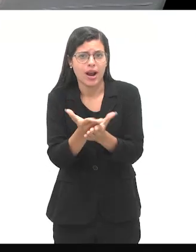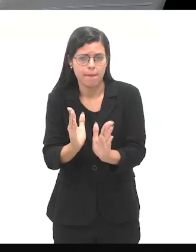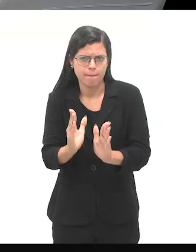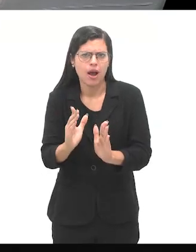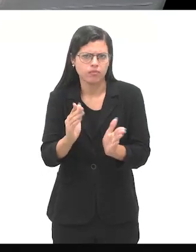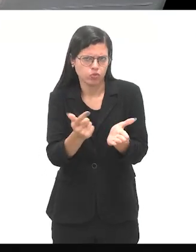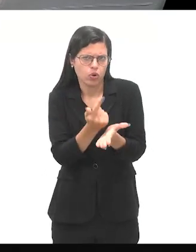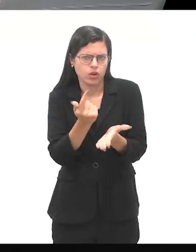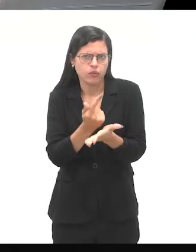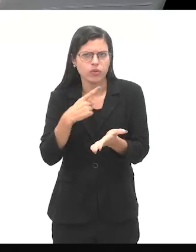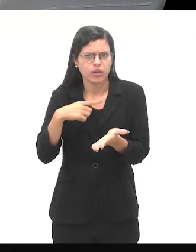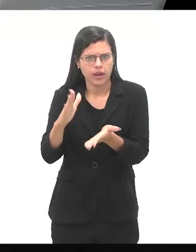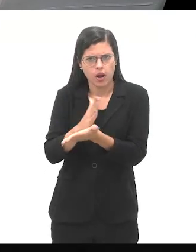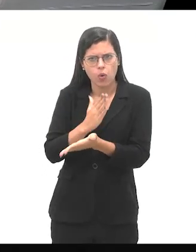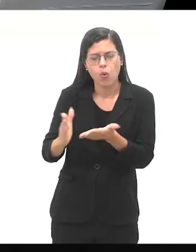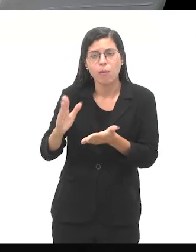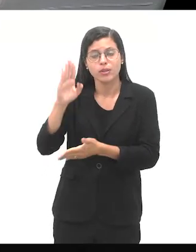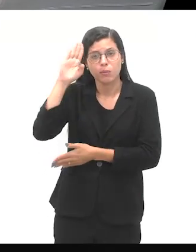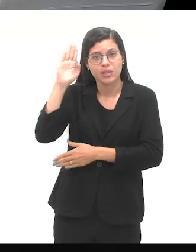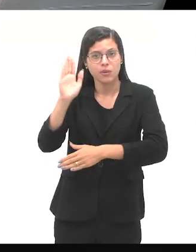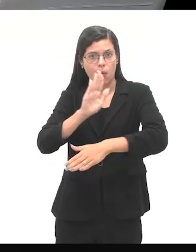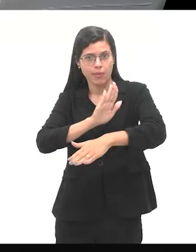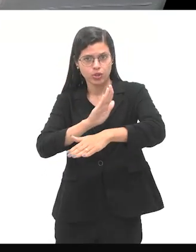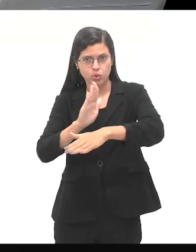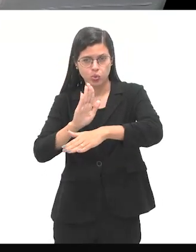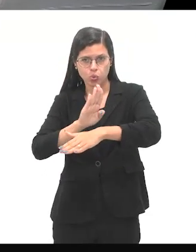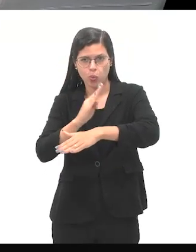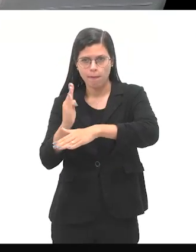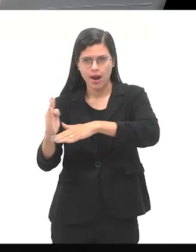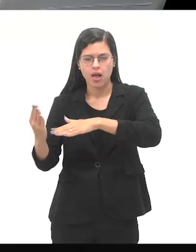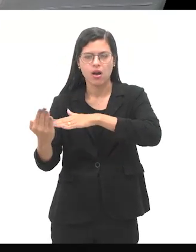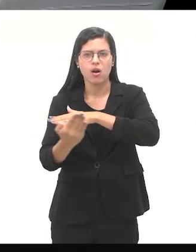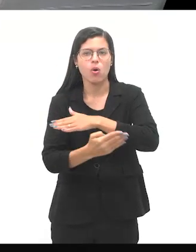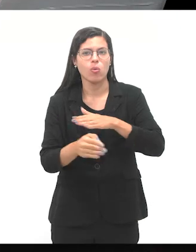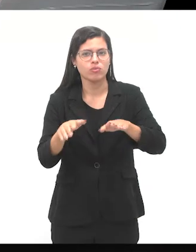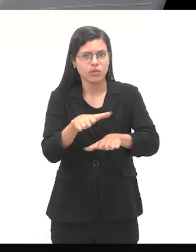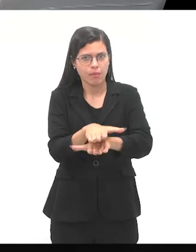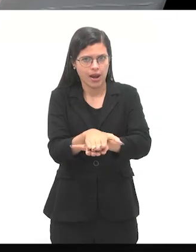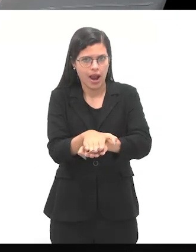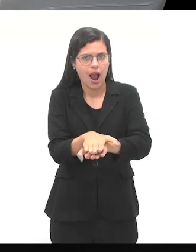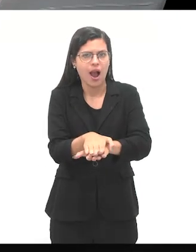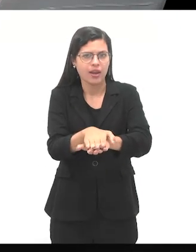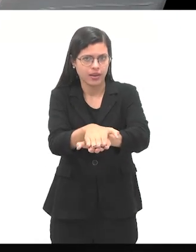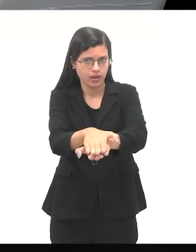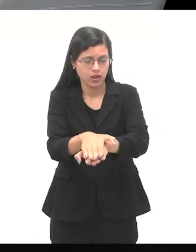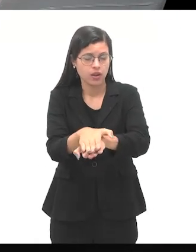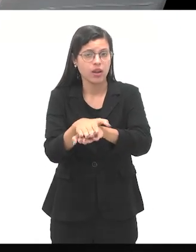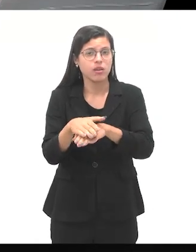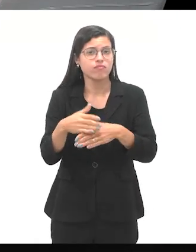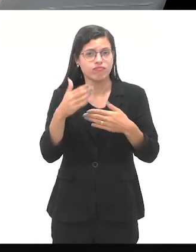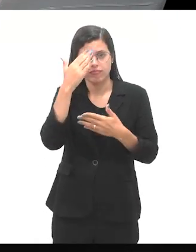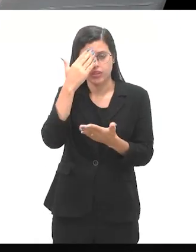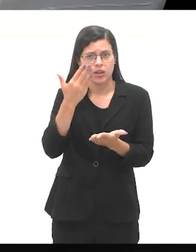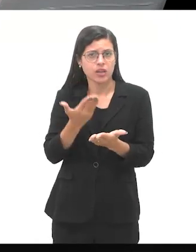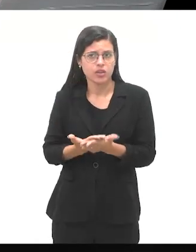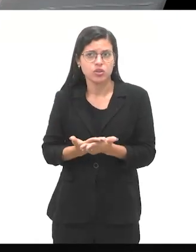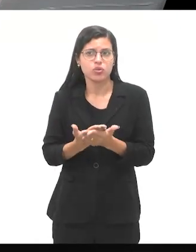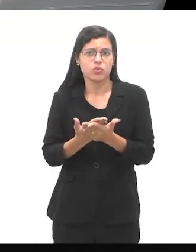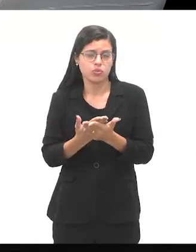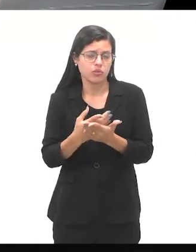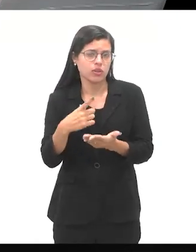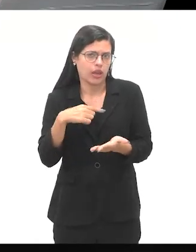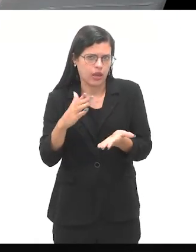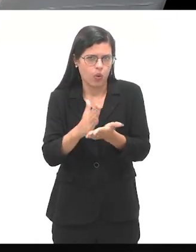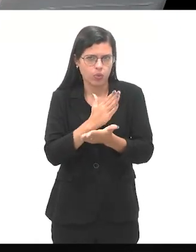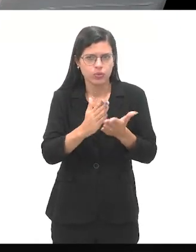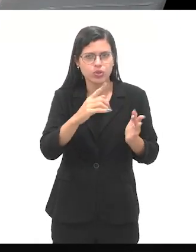algumas espécies ameaçadas, principalmente tubarões e raias. E eu acredito que a reflexão ainda existem espécies